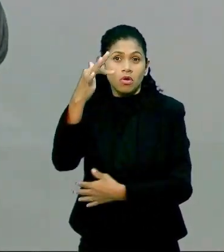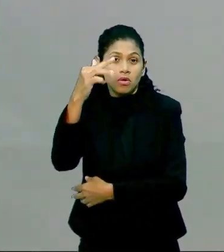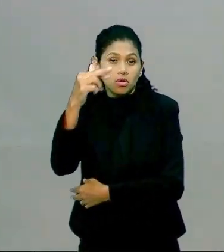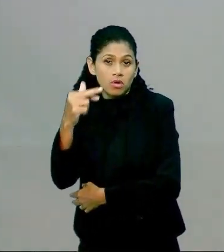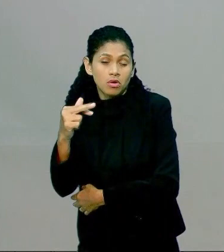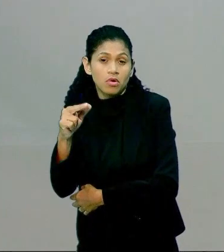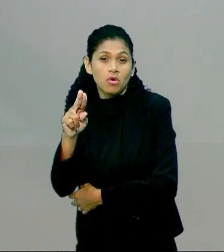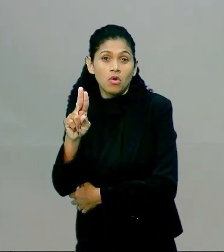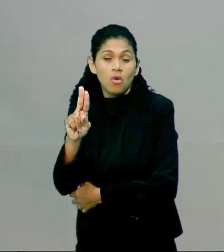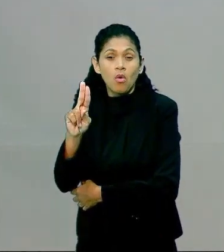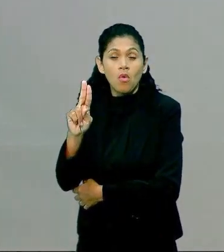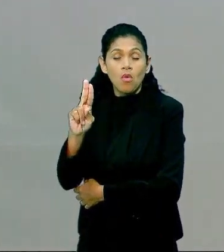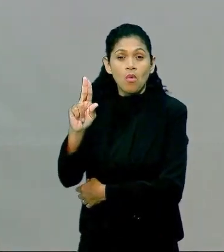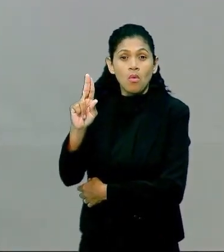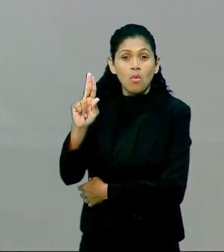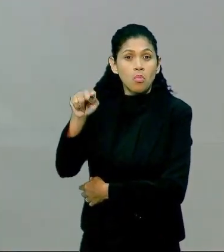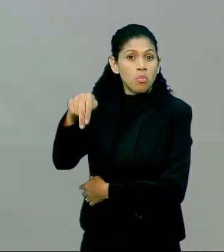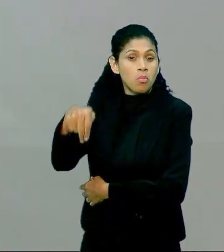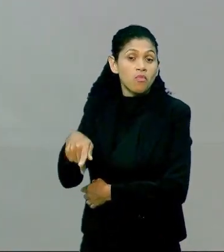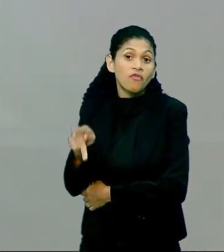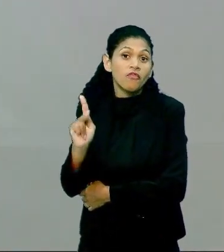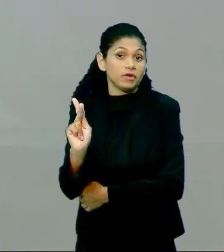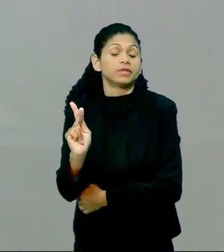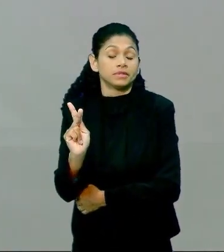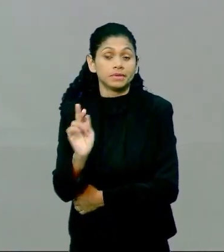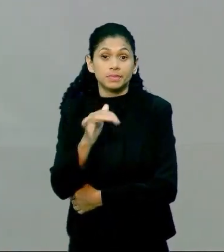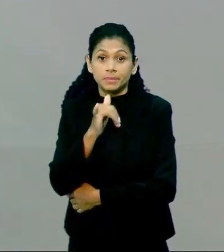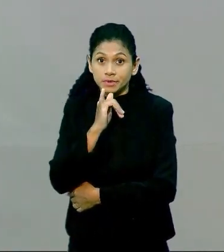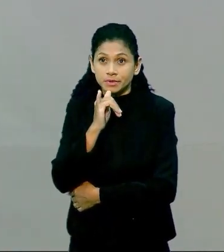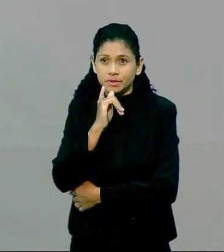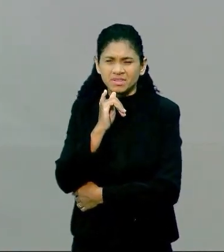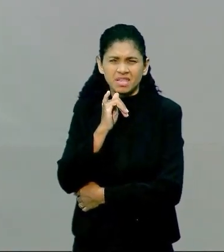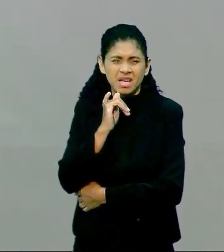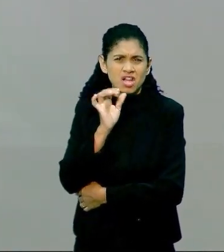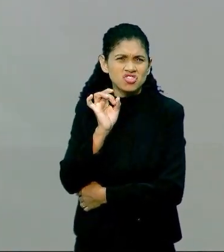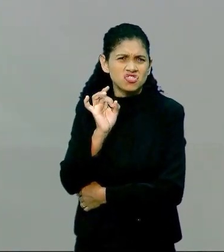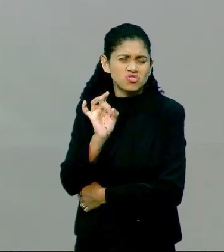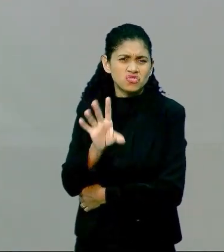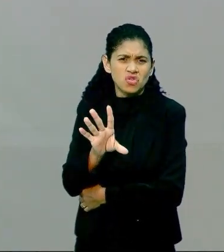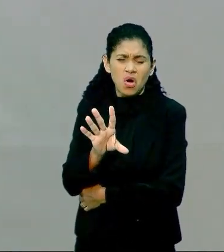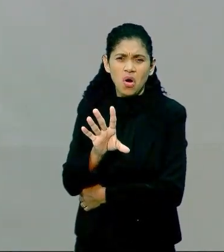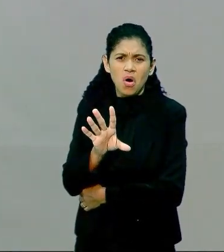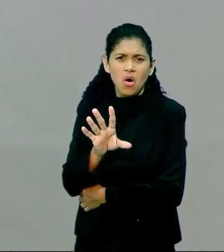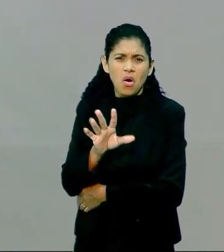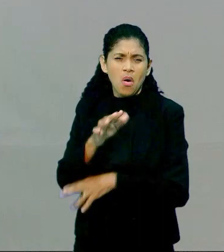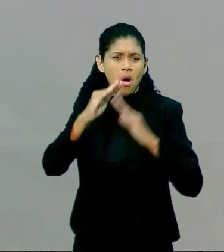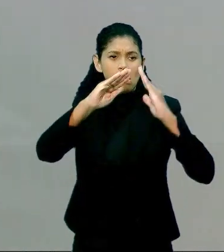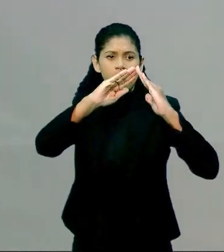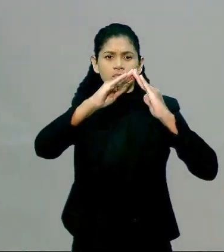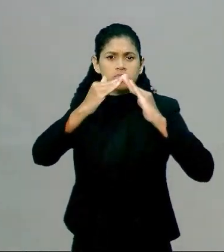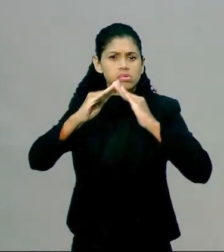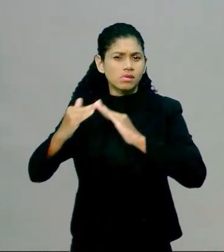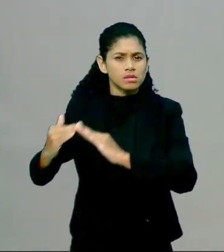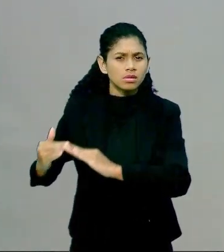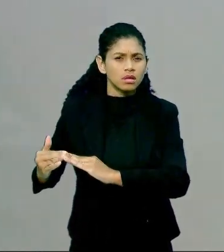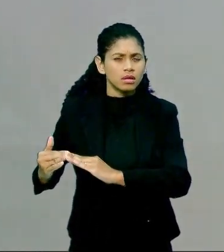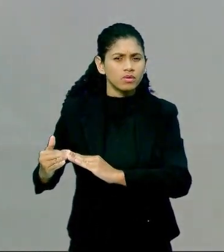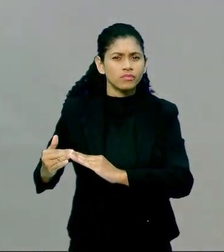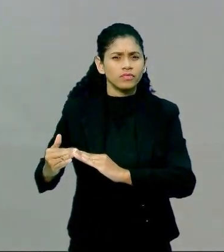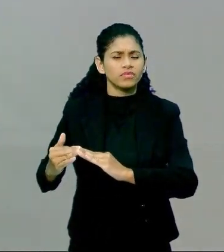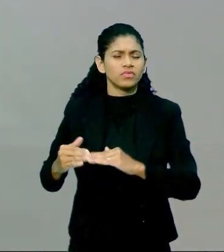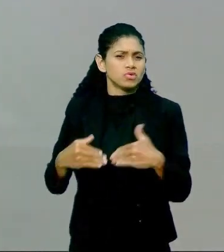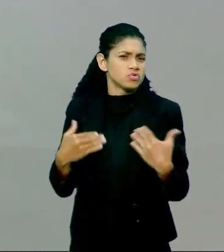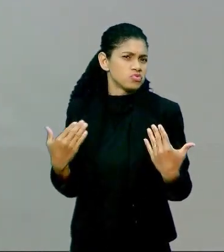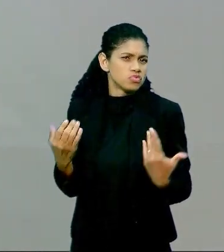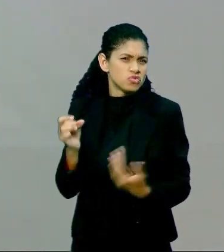É dança do gueto? É dança só para favelado? Será que o termo favelado ele faz um mapeamento claro